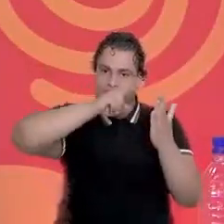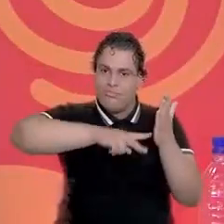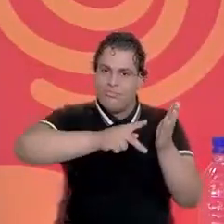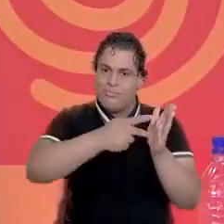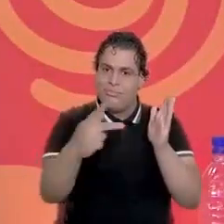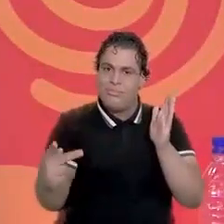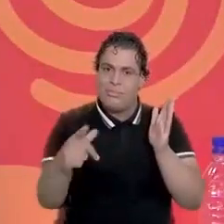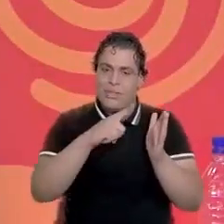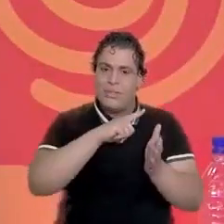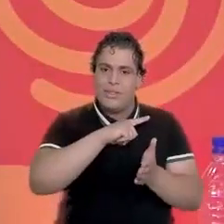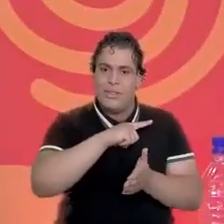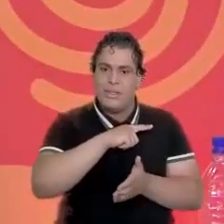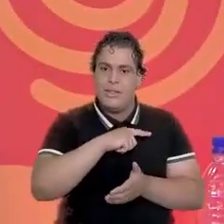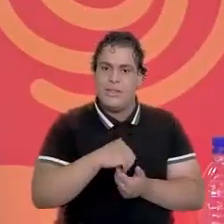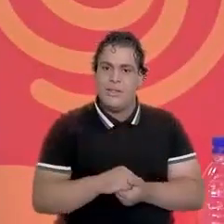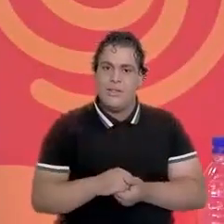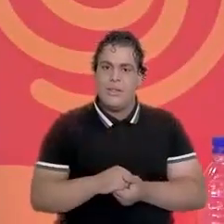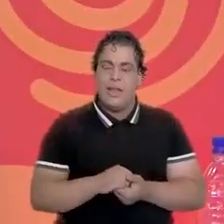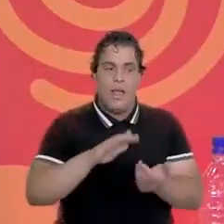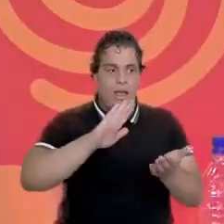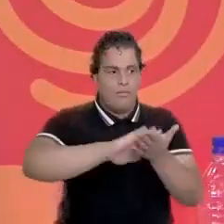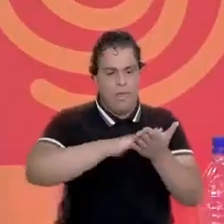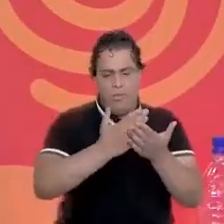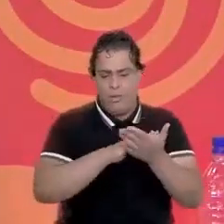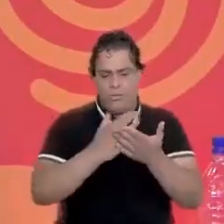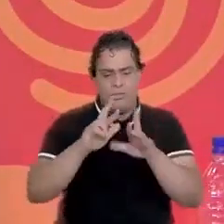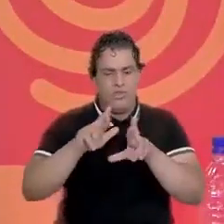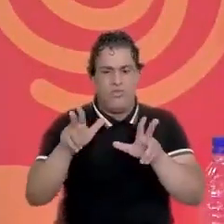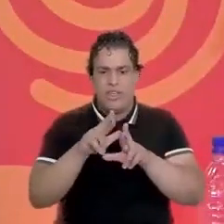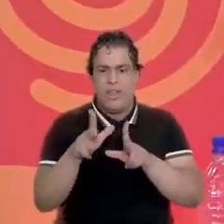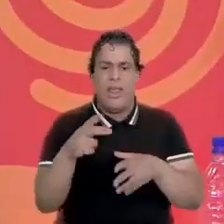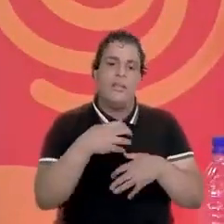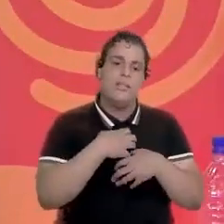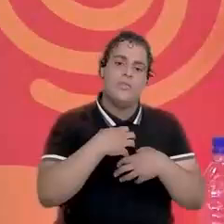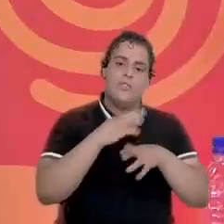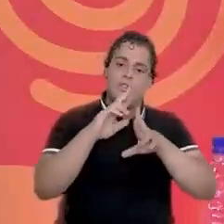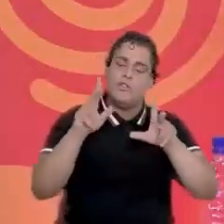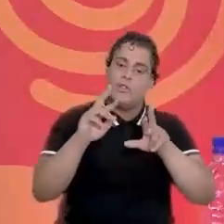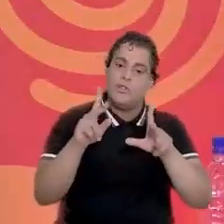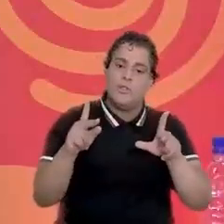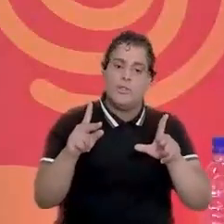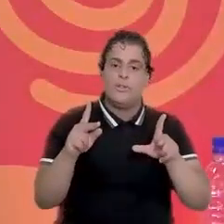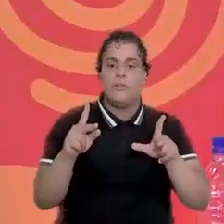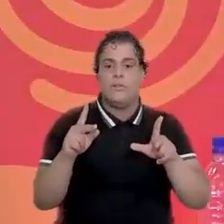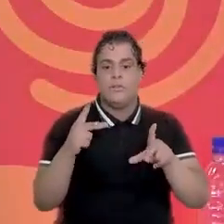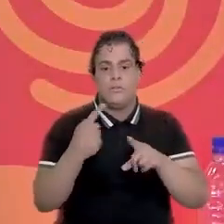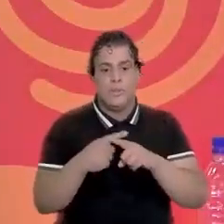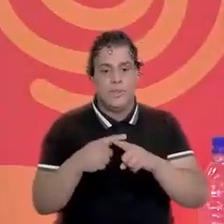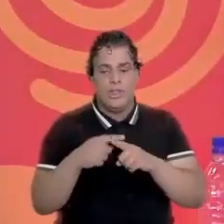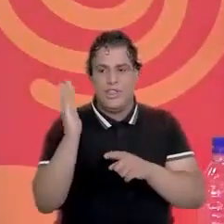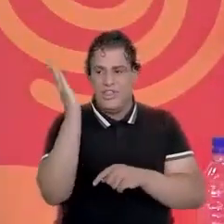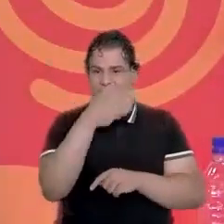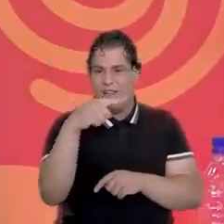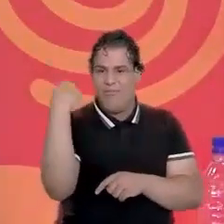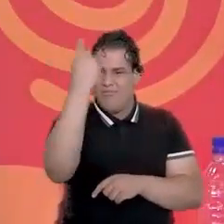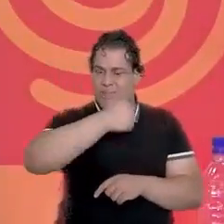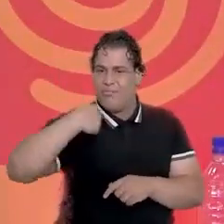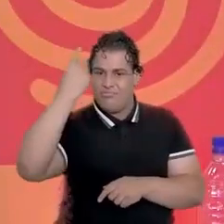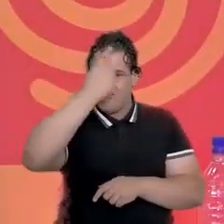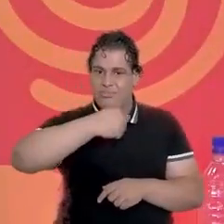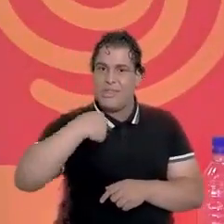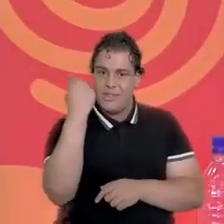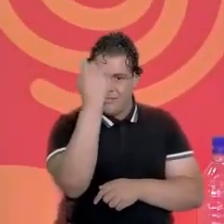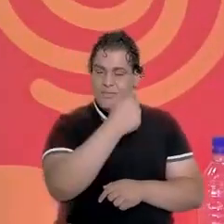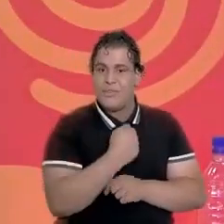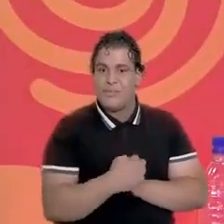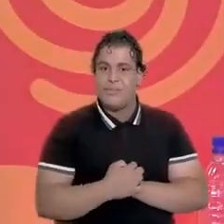tenha outros tipos de interpretações, de sentimentos, porque aí já vai ter passado muito tempo da pandemia, né? Eu falo que ele não é